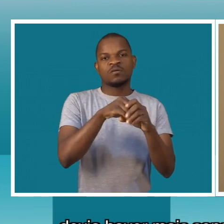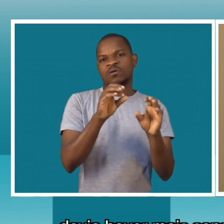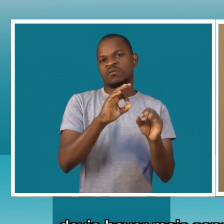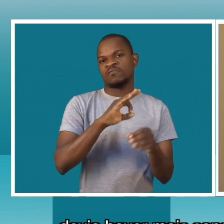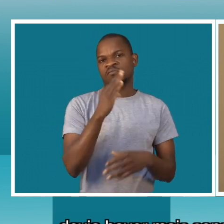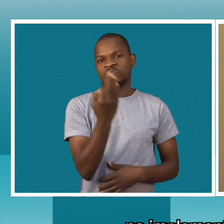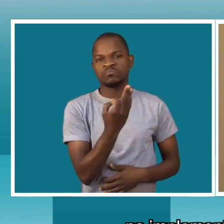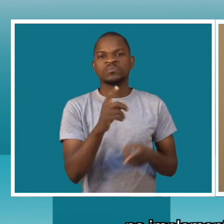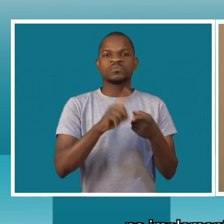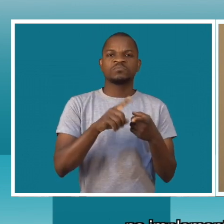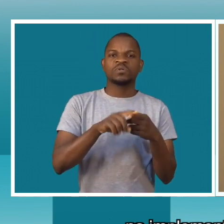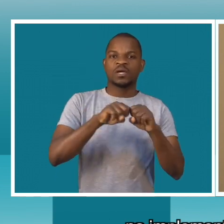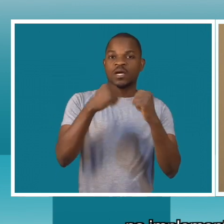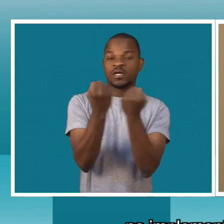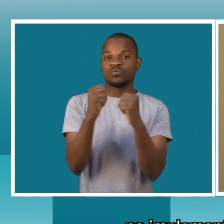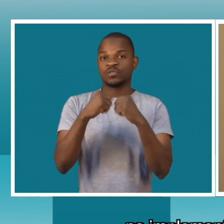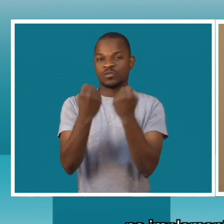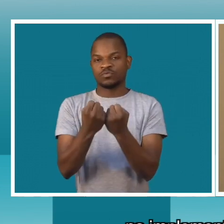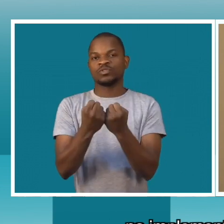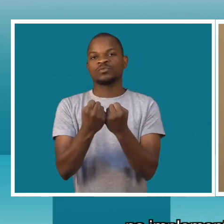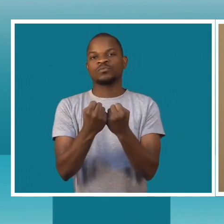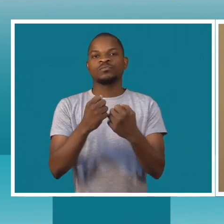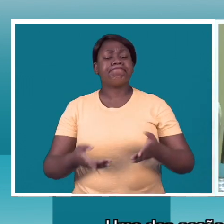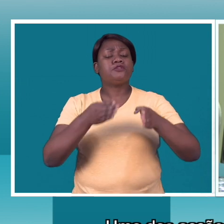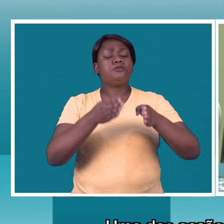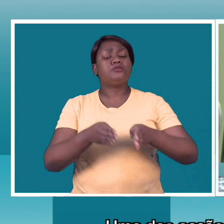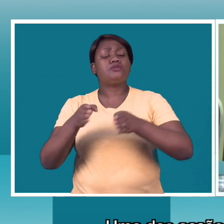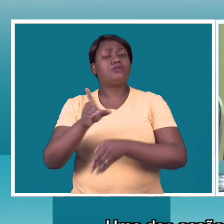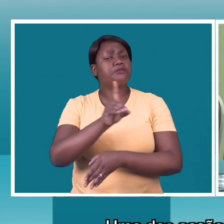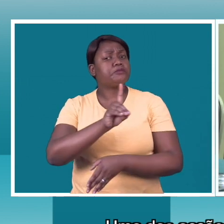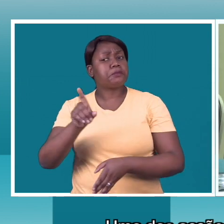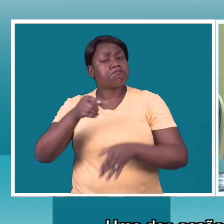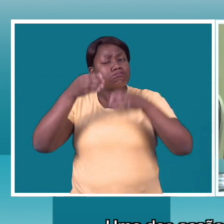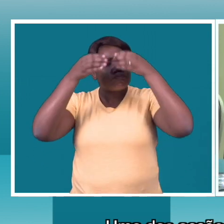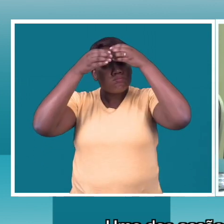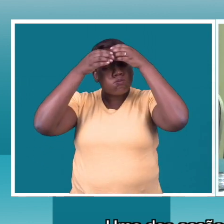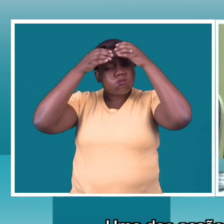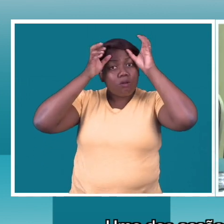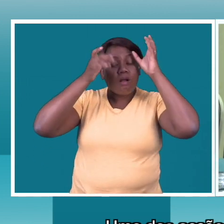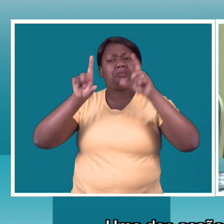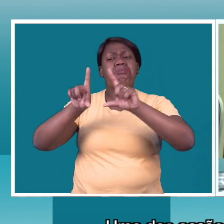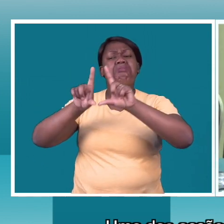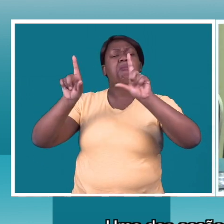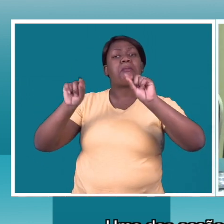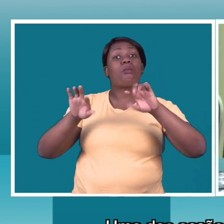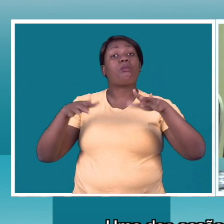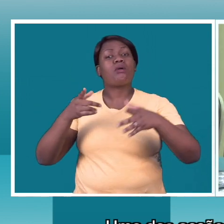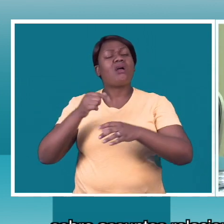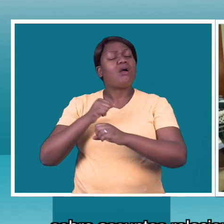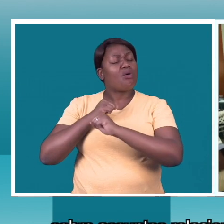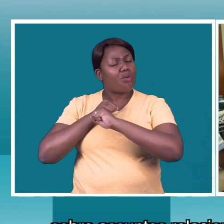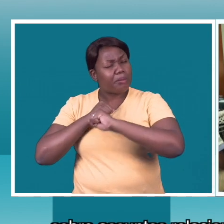exceções para a implementação dessas atividades. Uma das ações imediatas é a capacitação das pessoas com